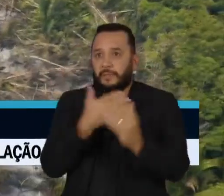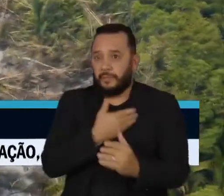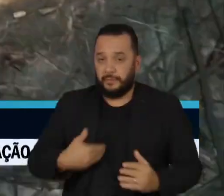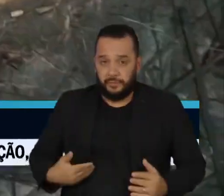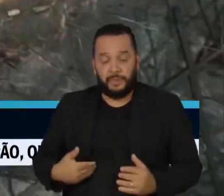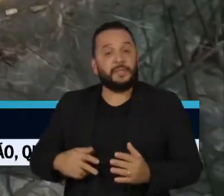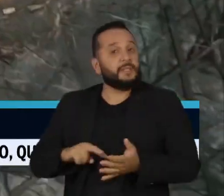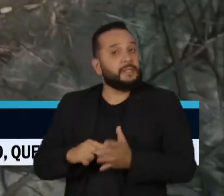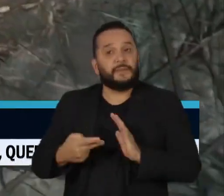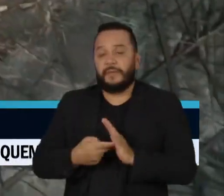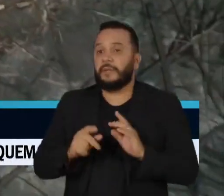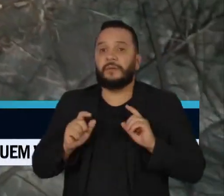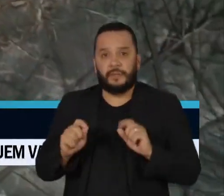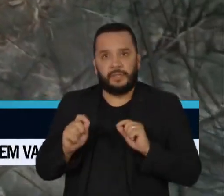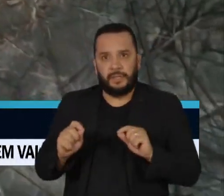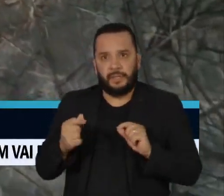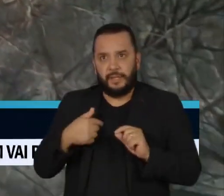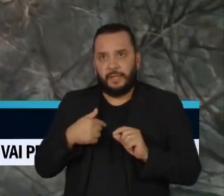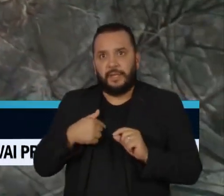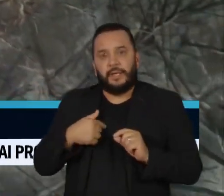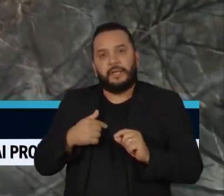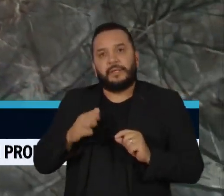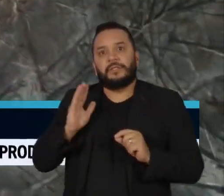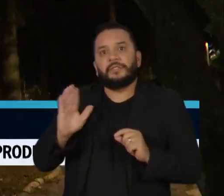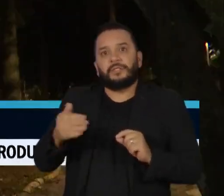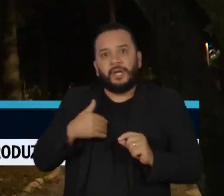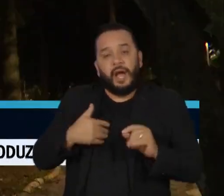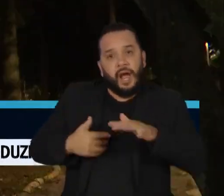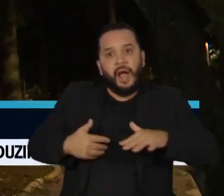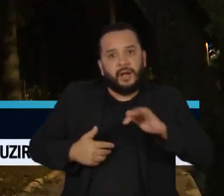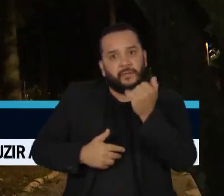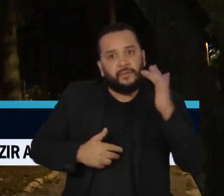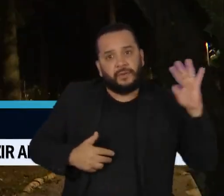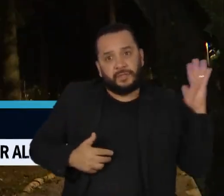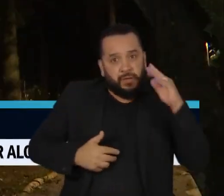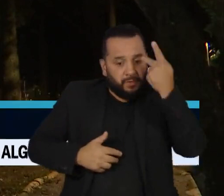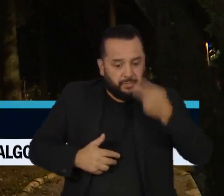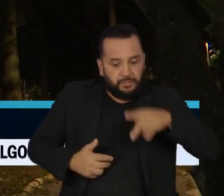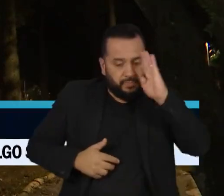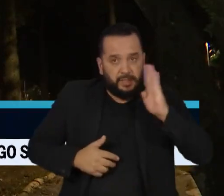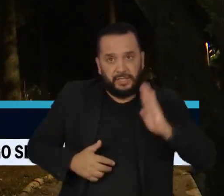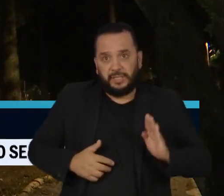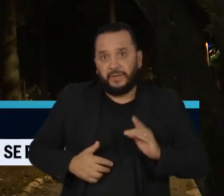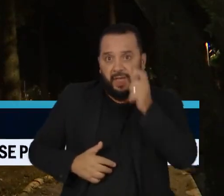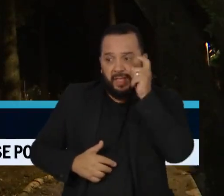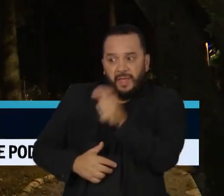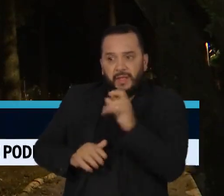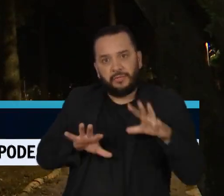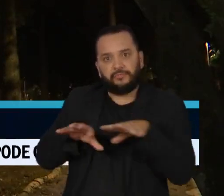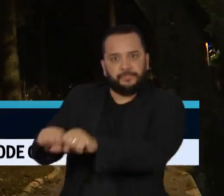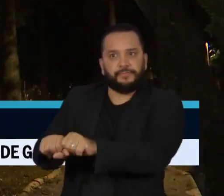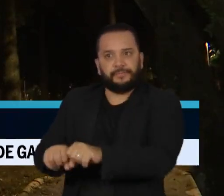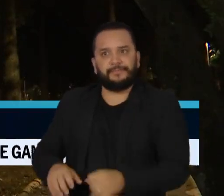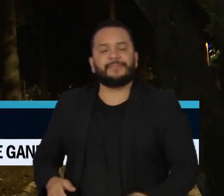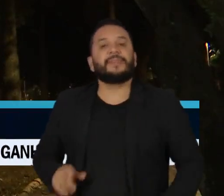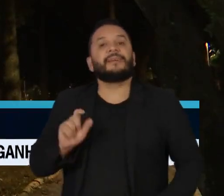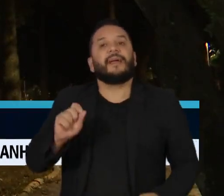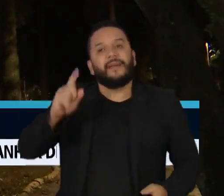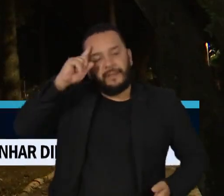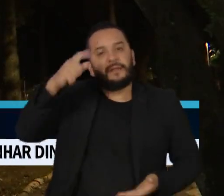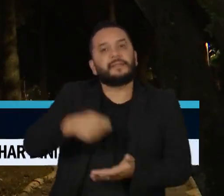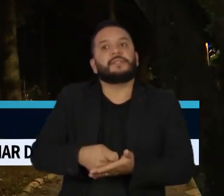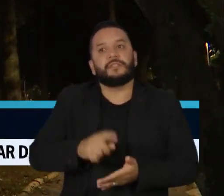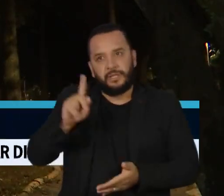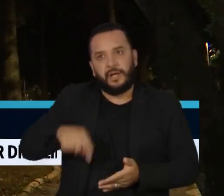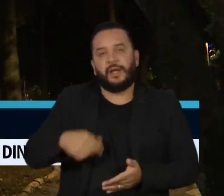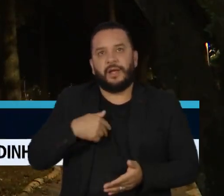Serviço Florestal Brasileiro tenha declarado interesse. Desde 2013, quem decide o que será feito com as terras federais é um